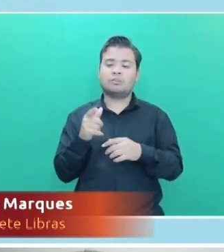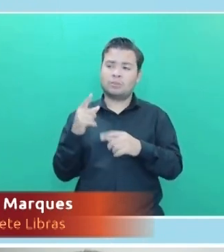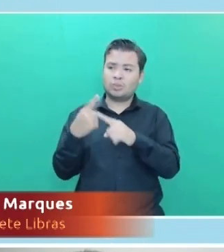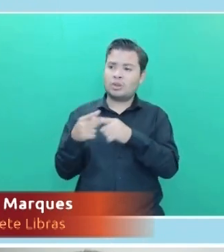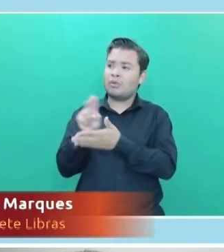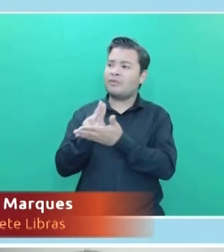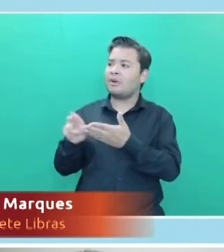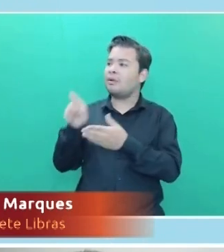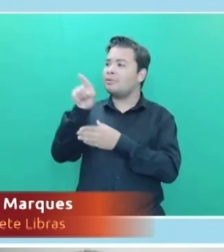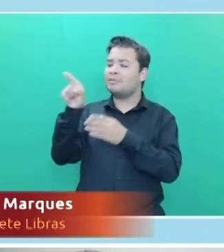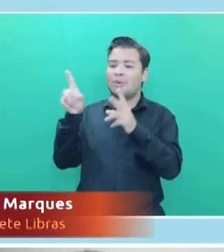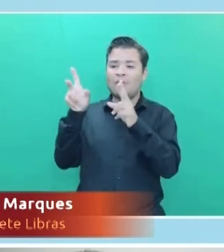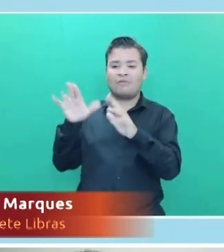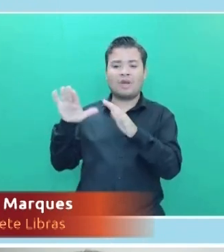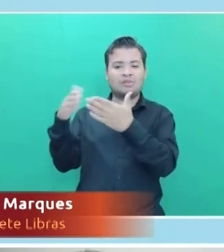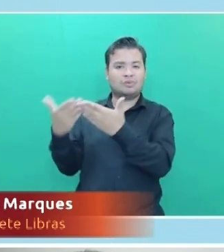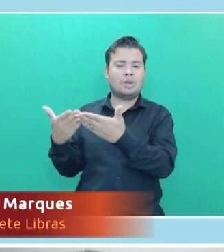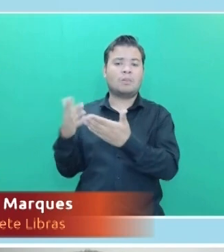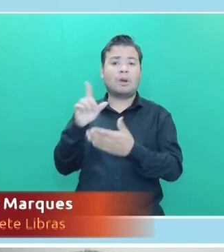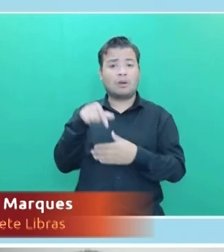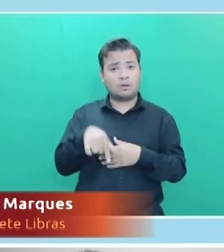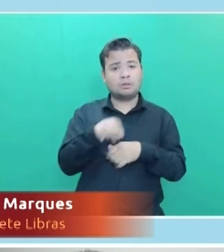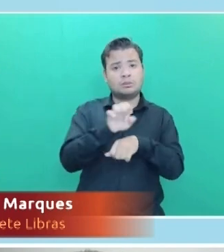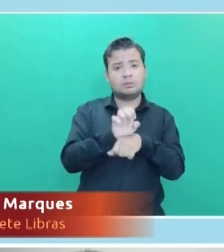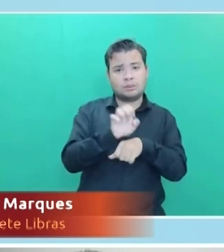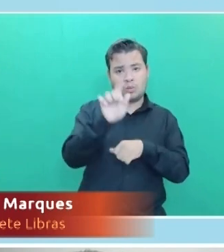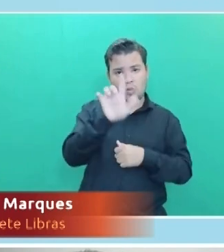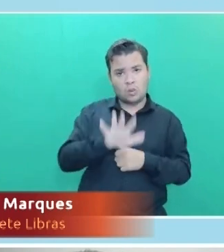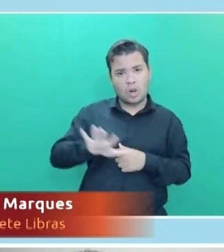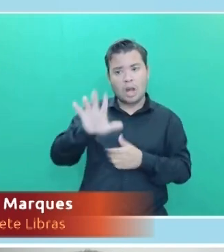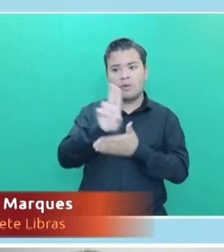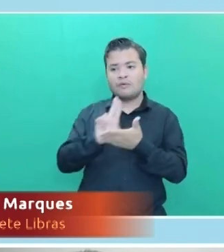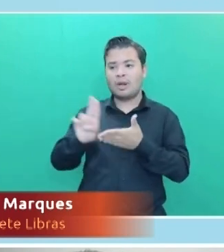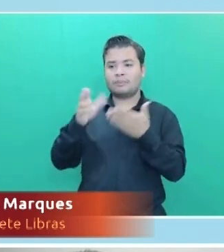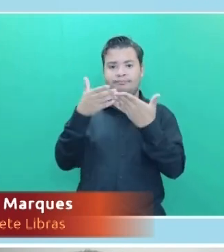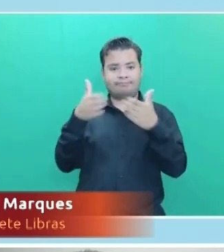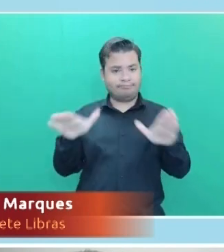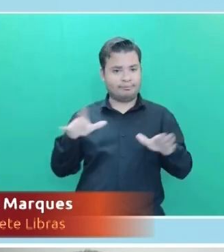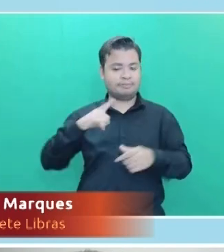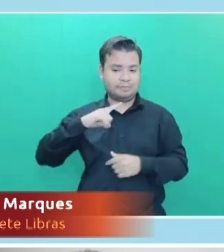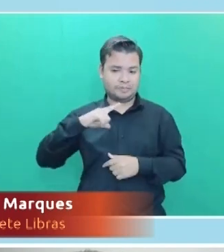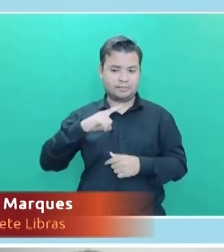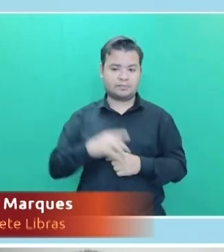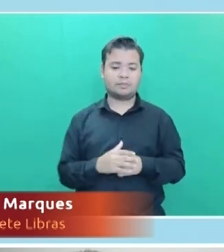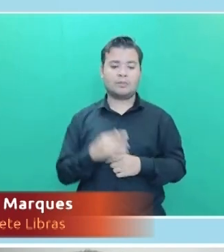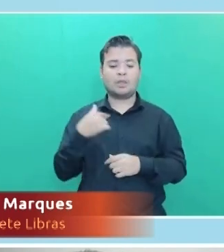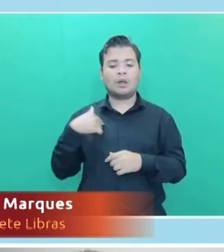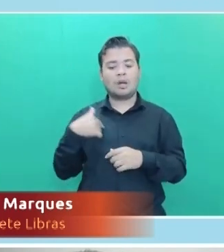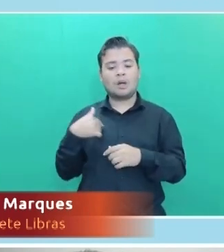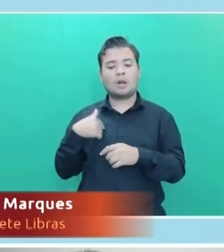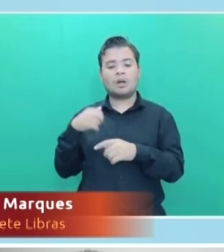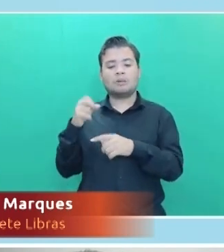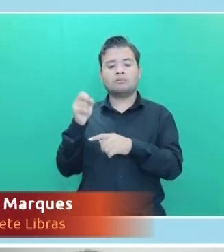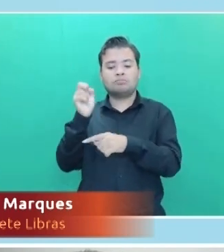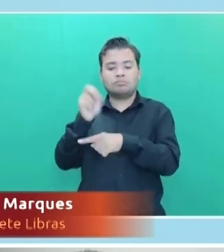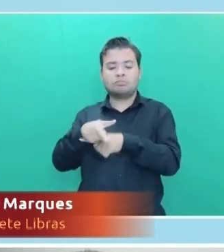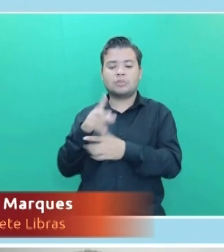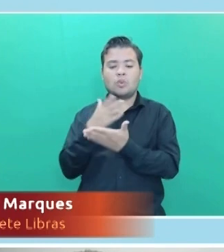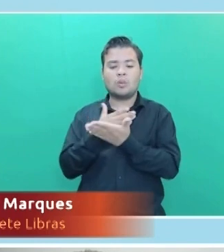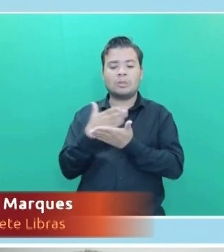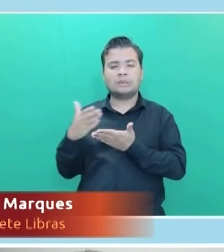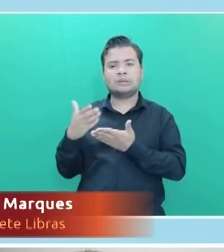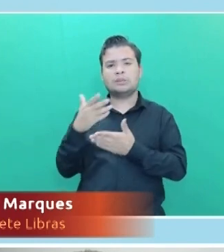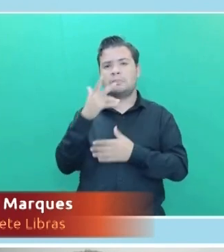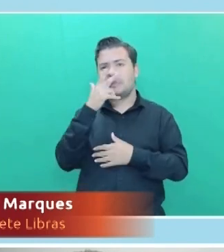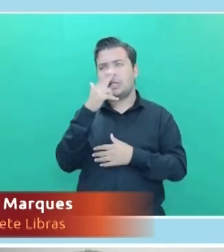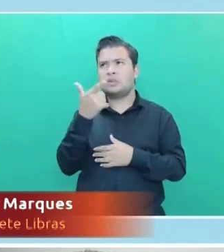aberta. Então, eu comecei, não sei se era 2007, começou o